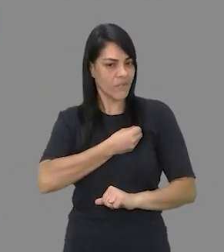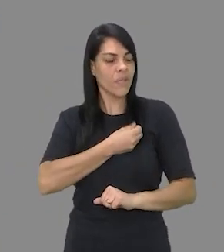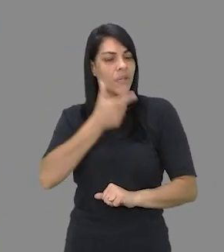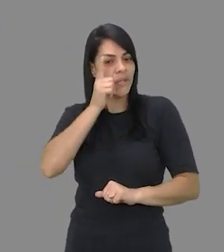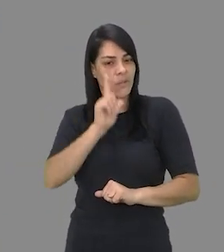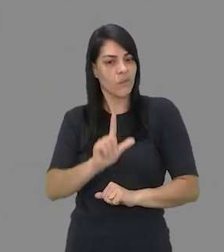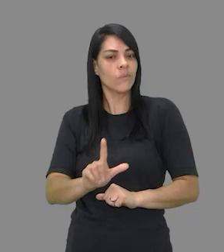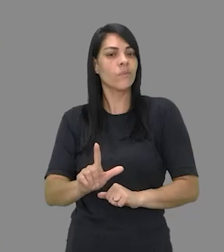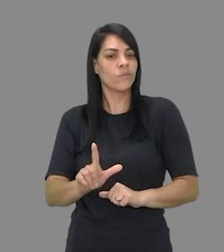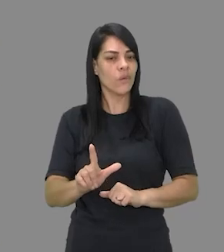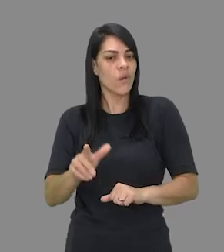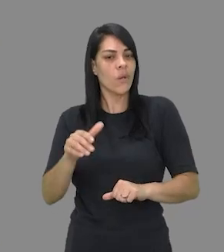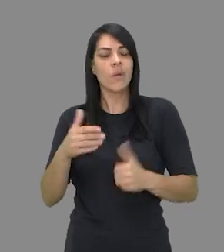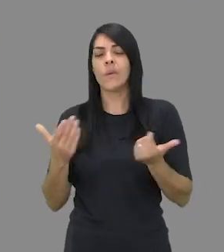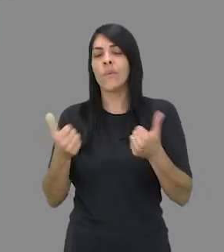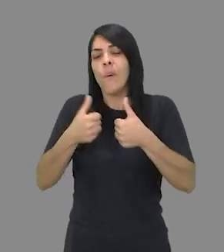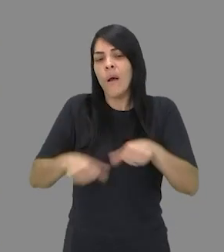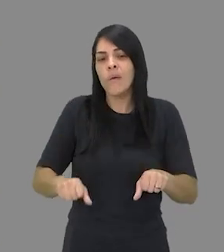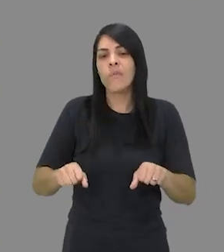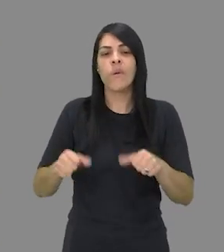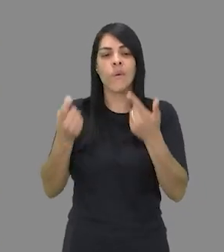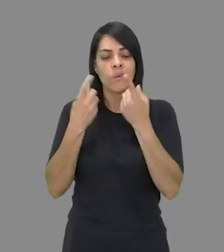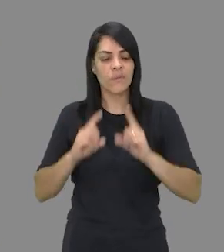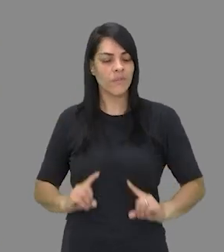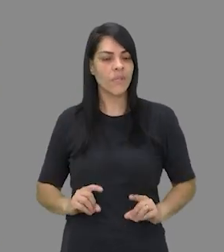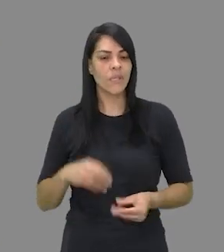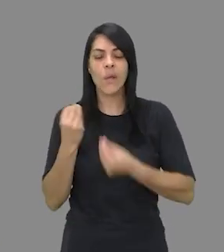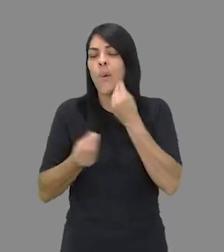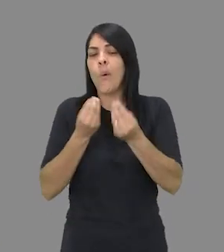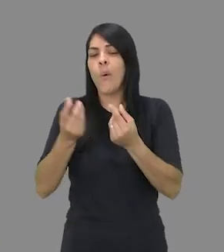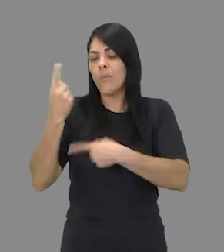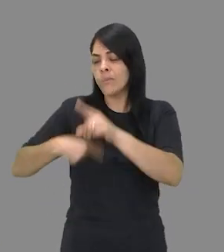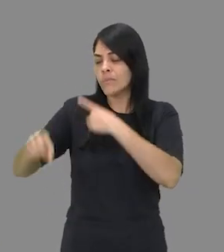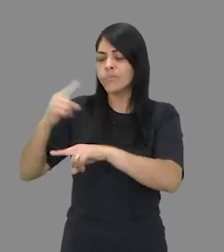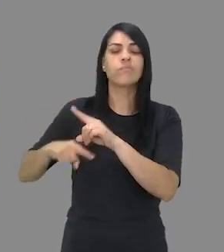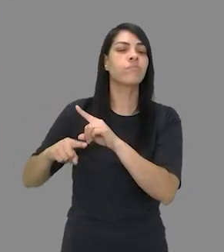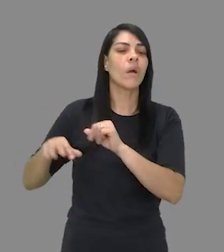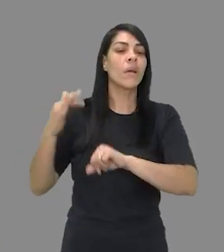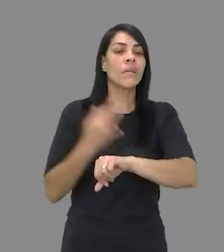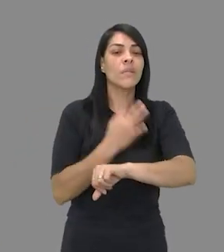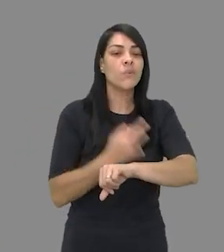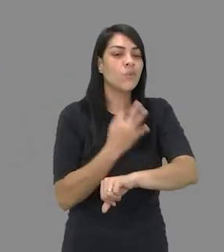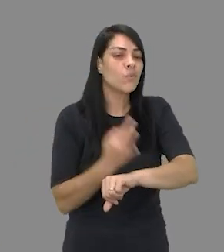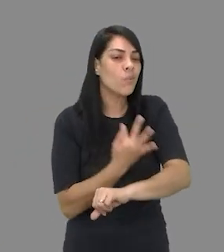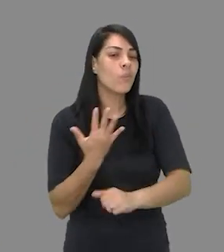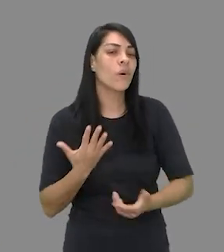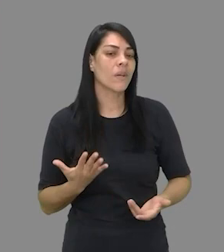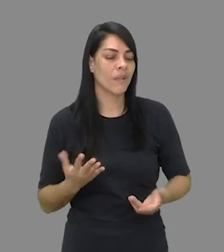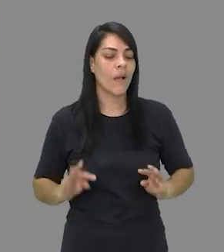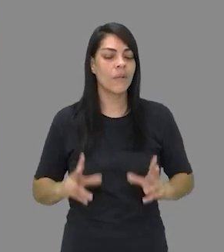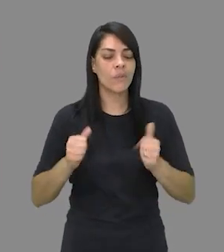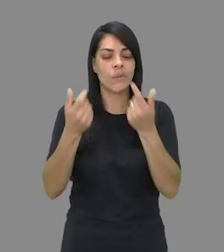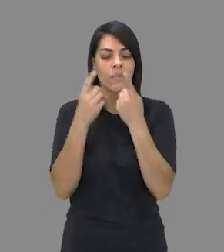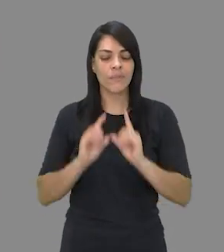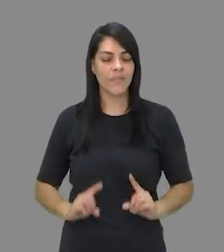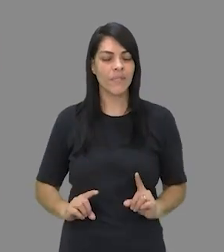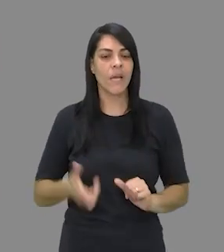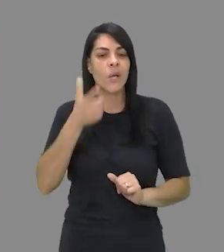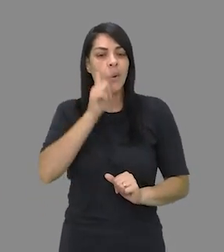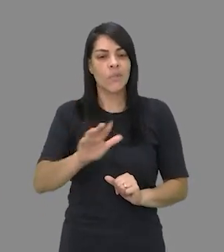difícil é a questão de superar, né, essa deficiência e entender